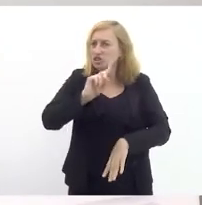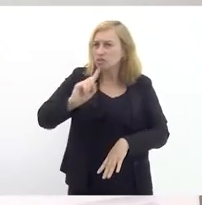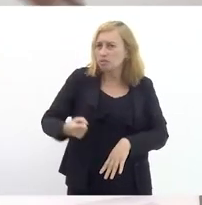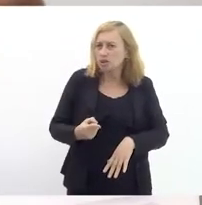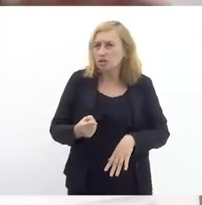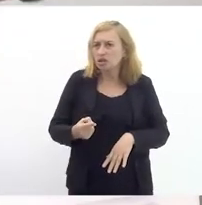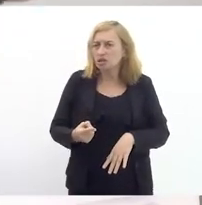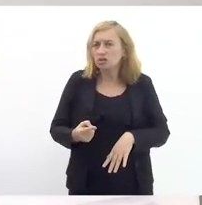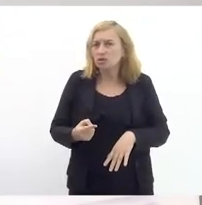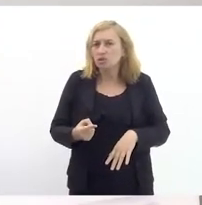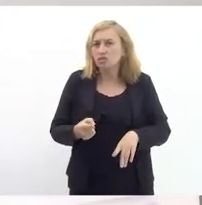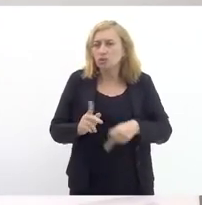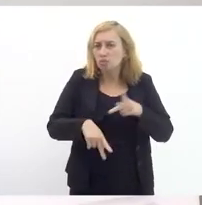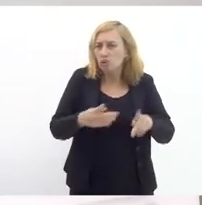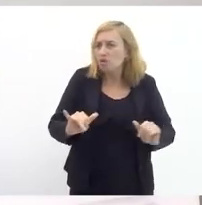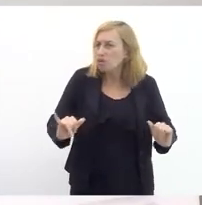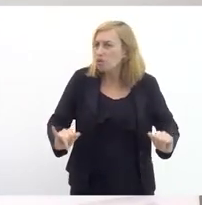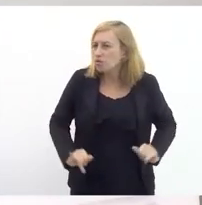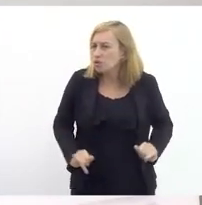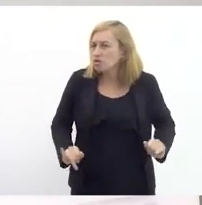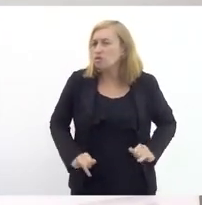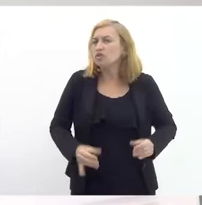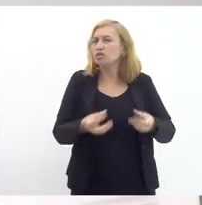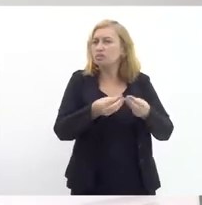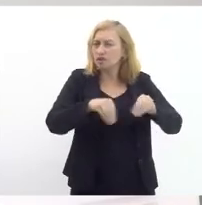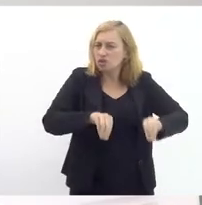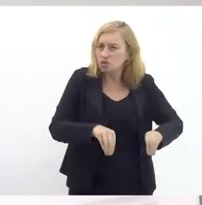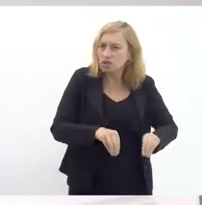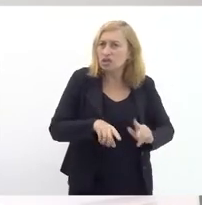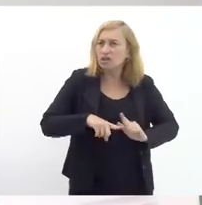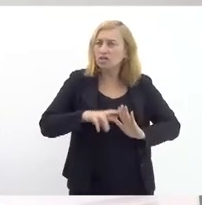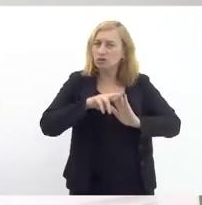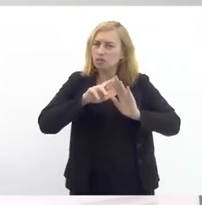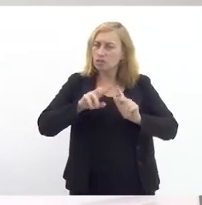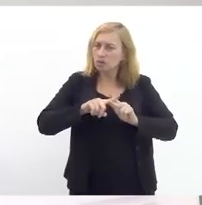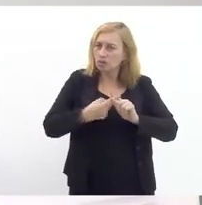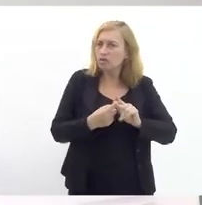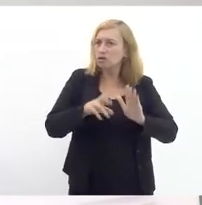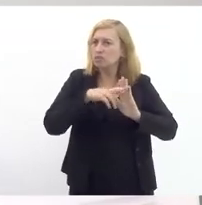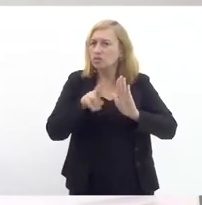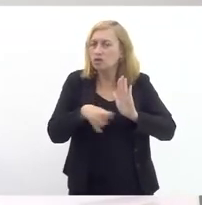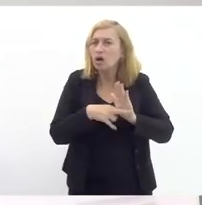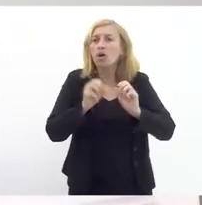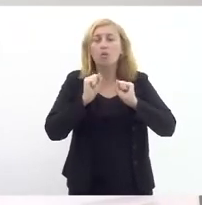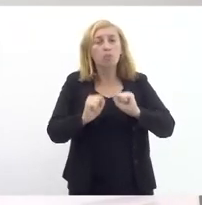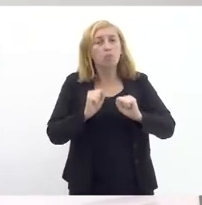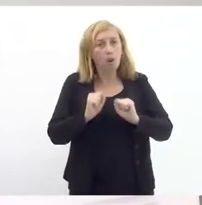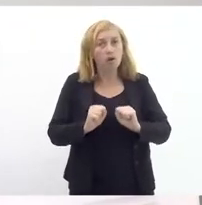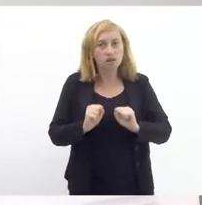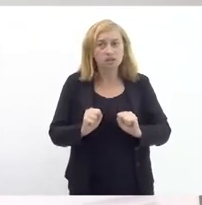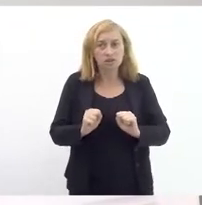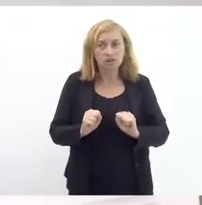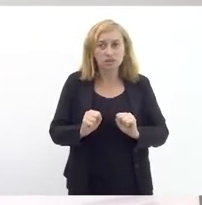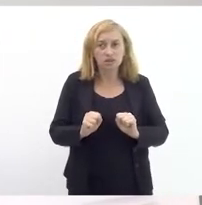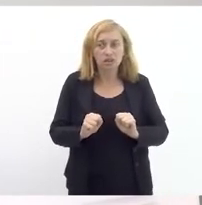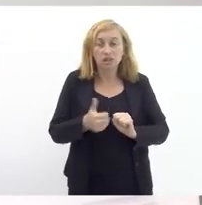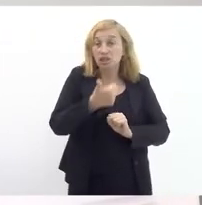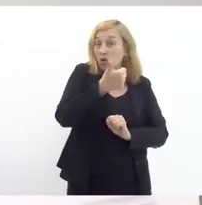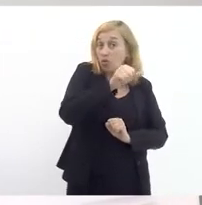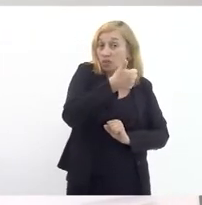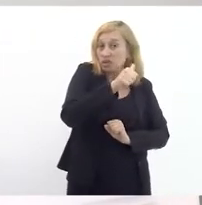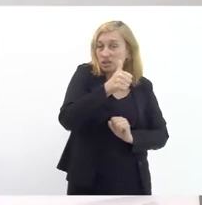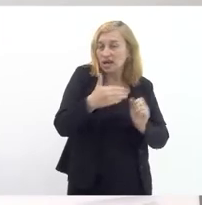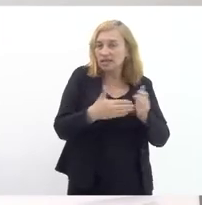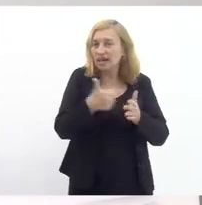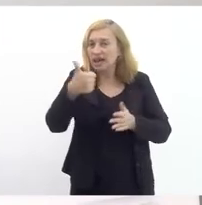foi lesada e foi feito um termo de ajustamento de conduta que pode levar de 11